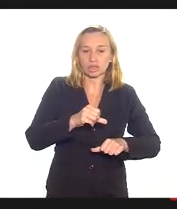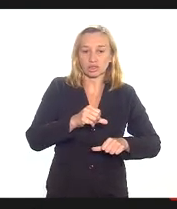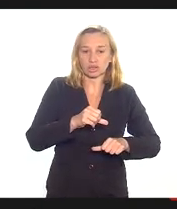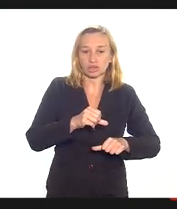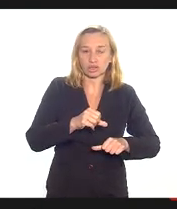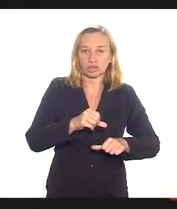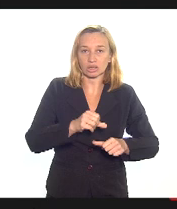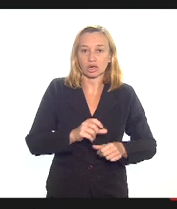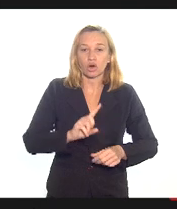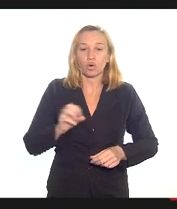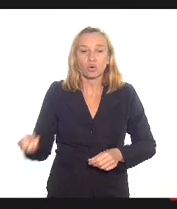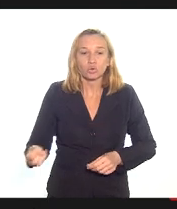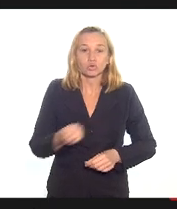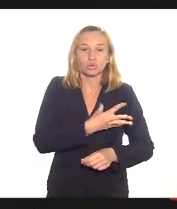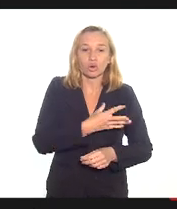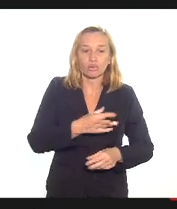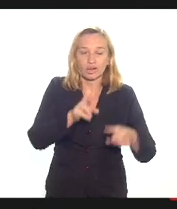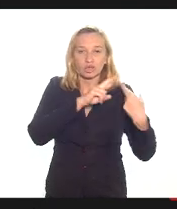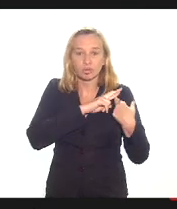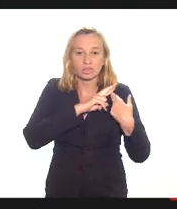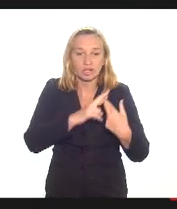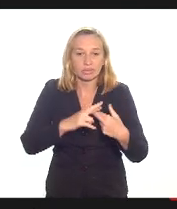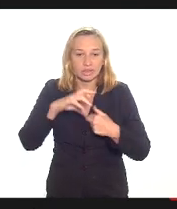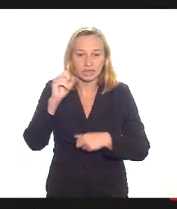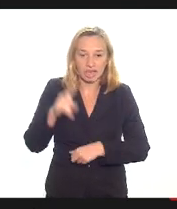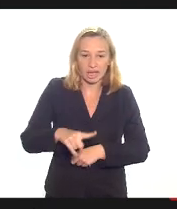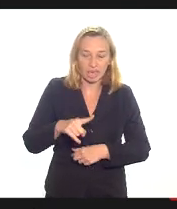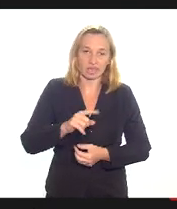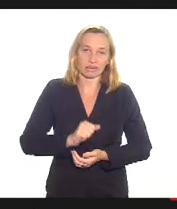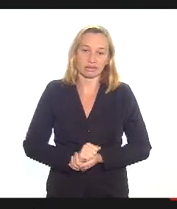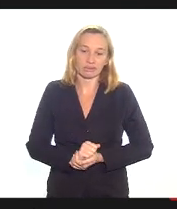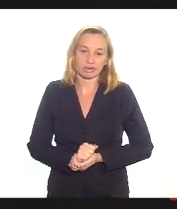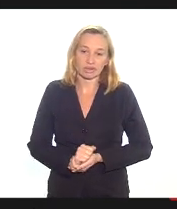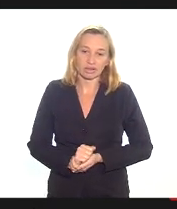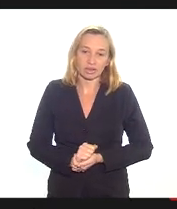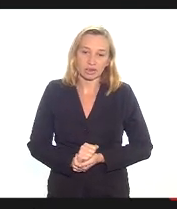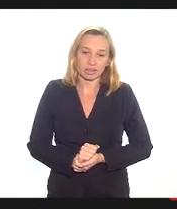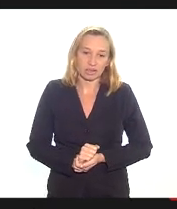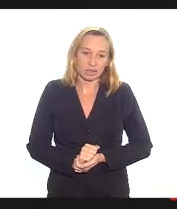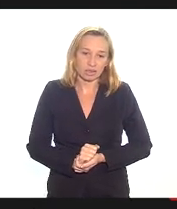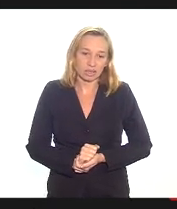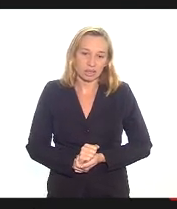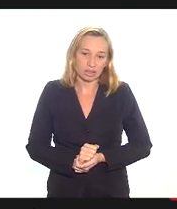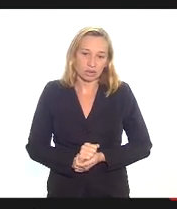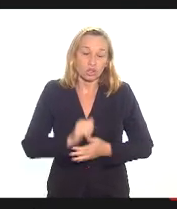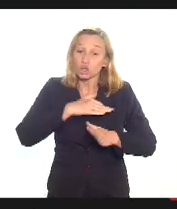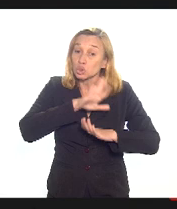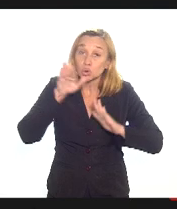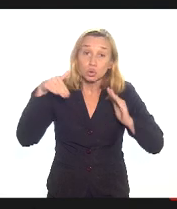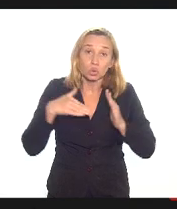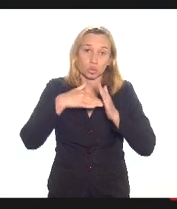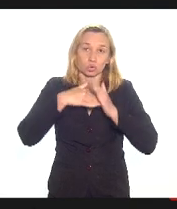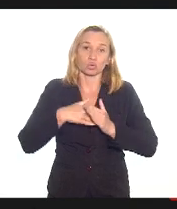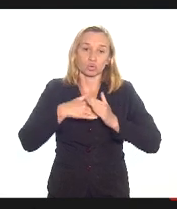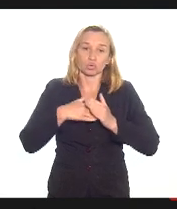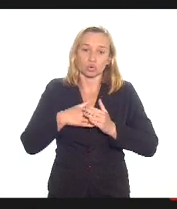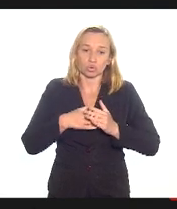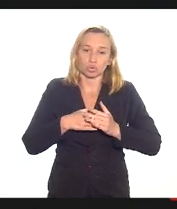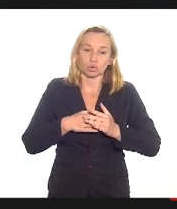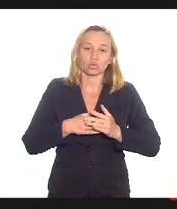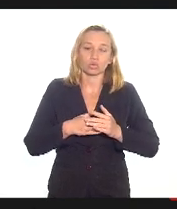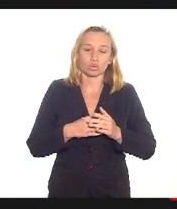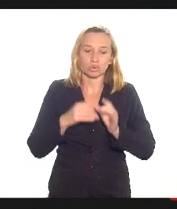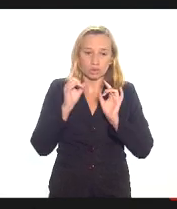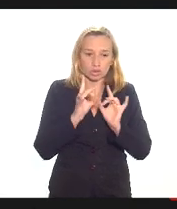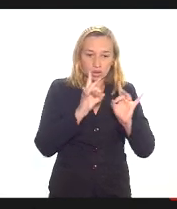novo concessionário passa a ser responsável pelo total do provisionamento